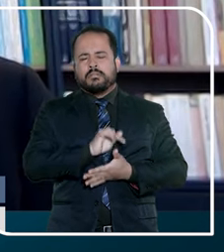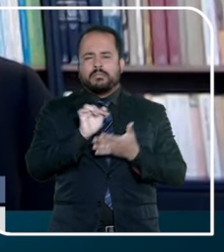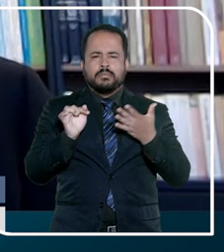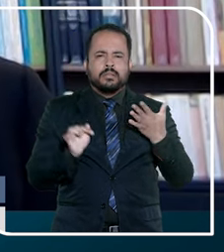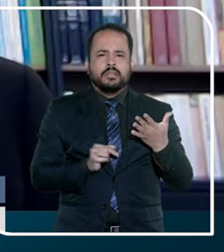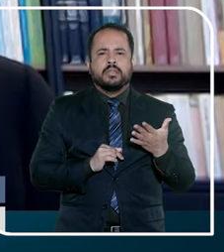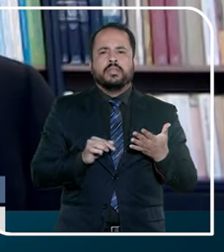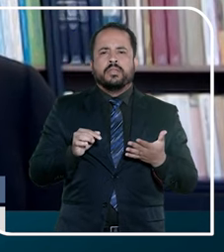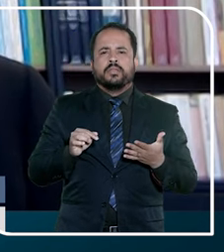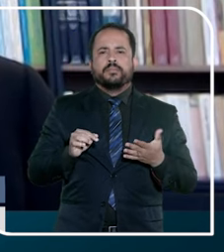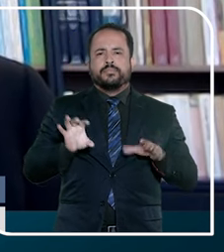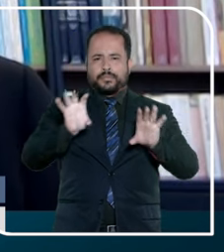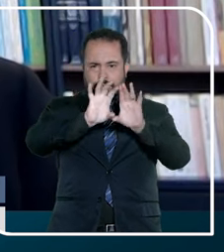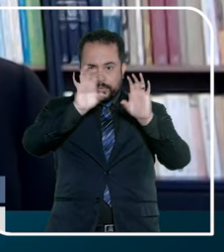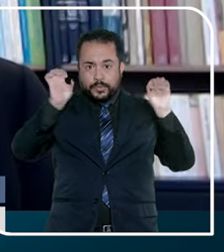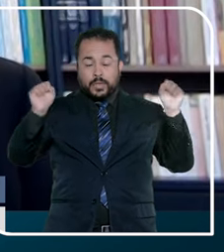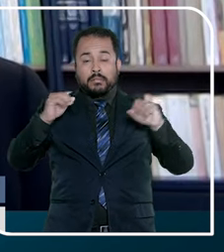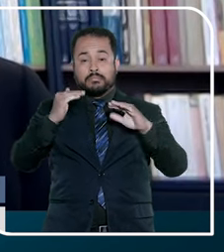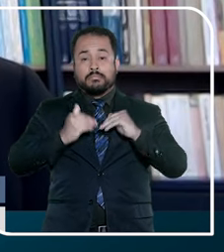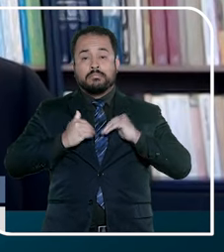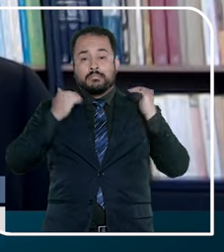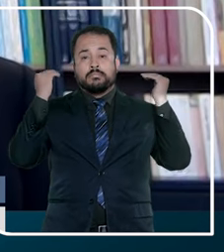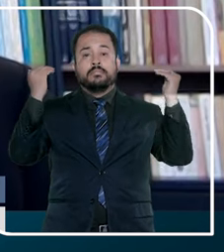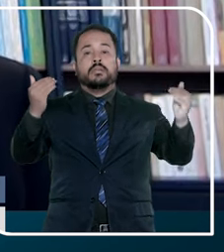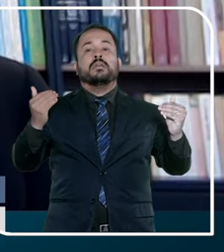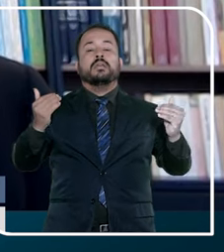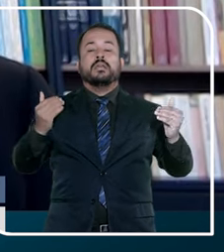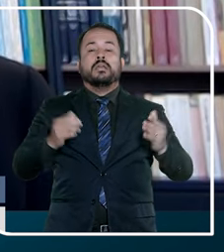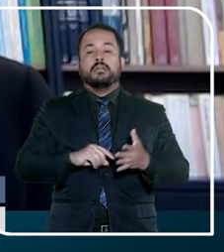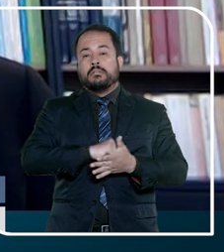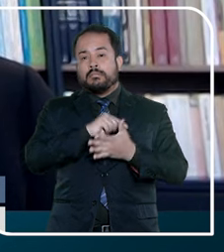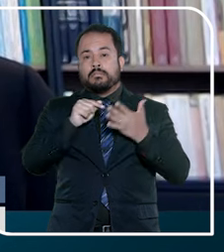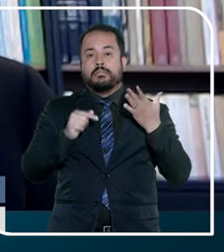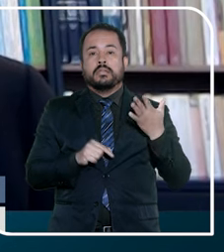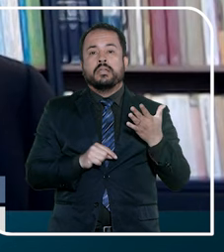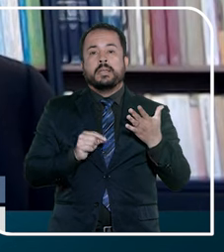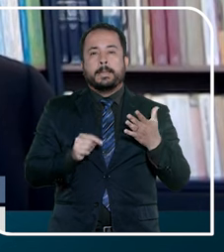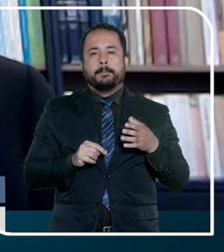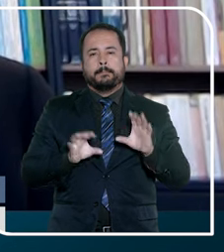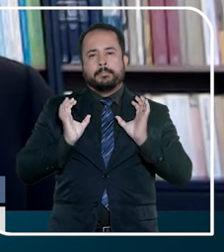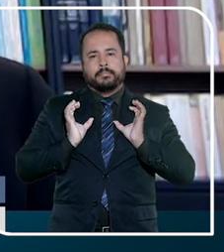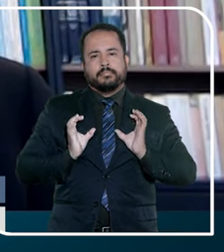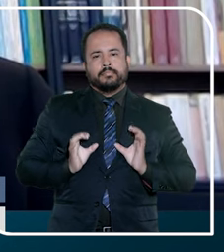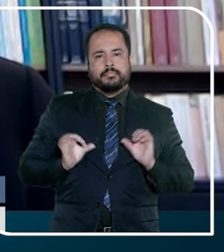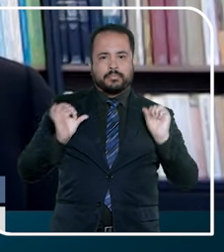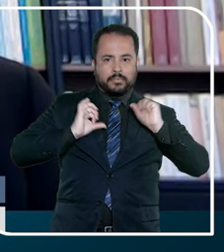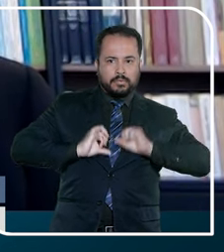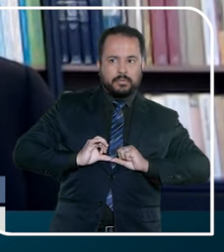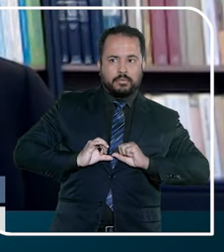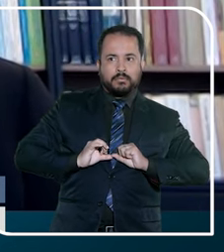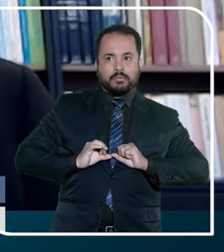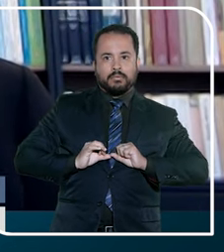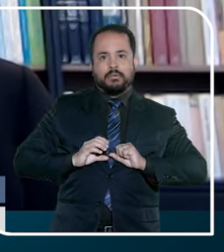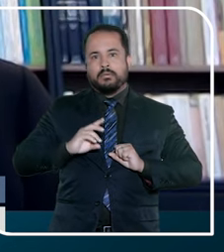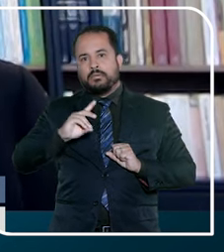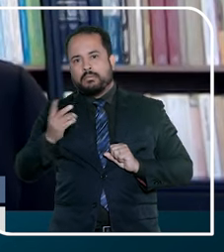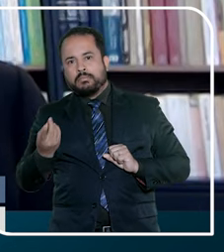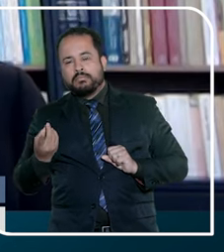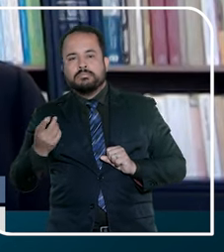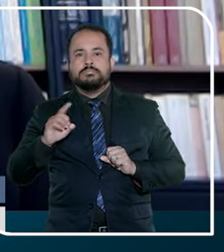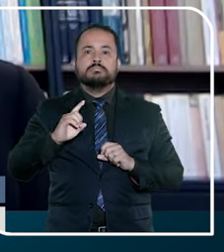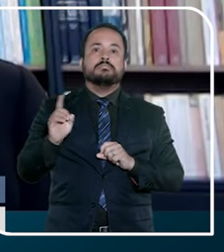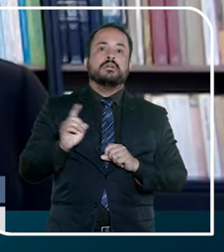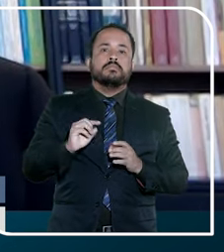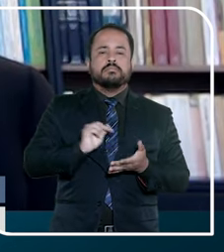superiores usam para classificar os fatos como bagatelas ou não são critérios de bastante